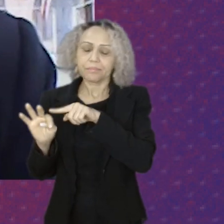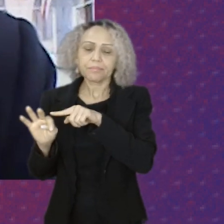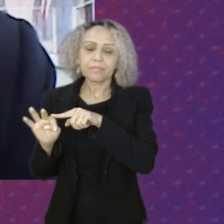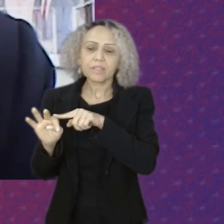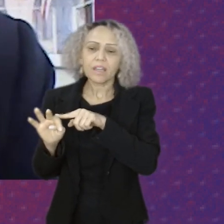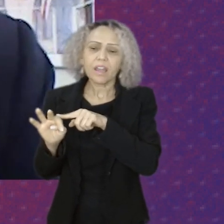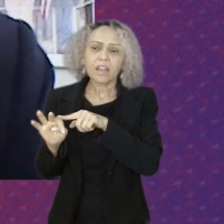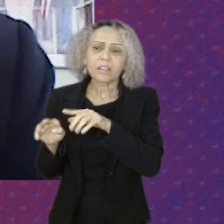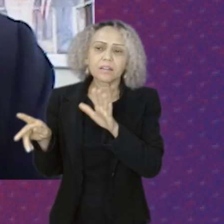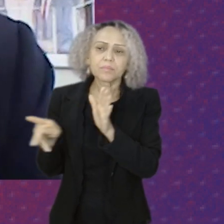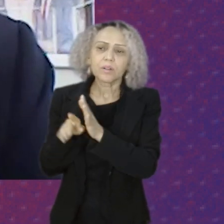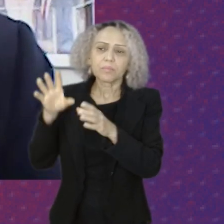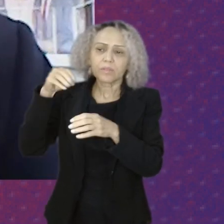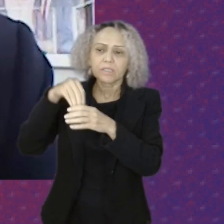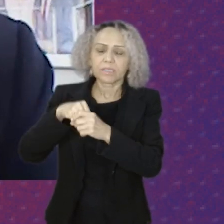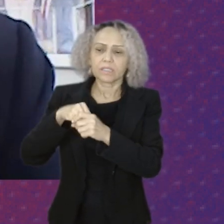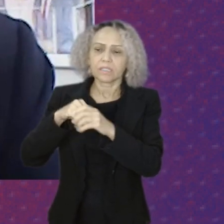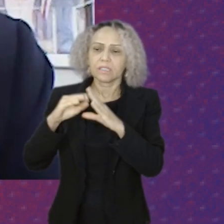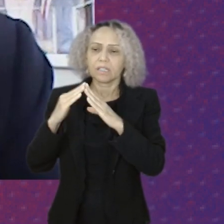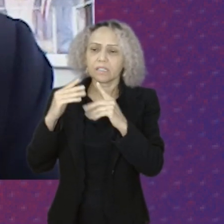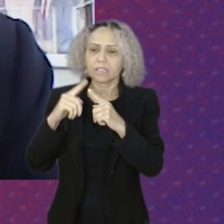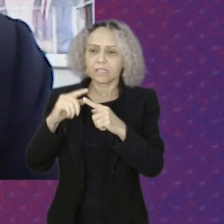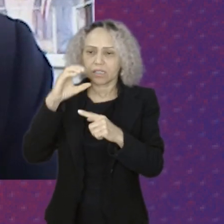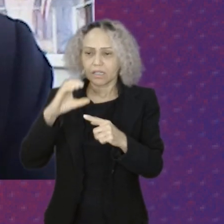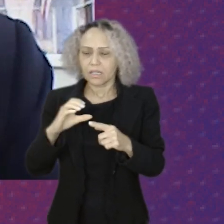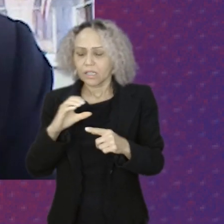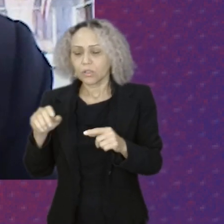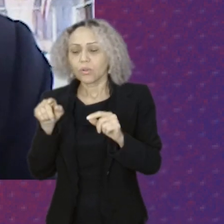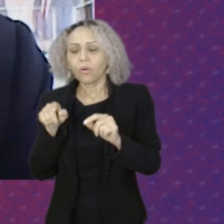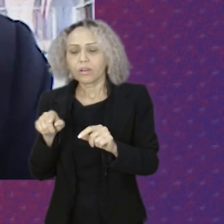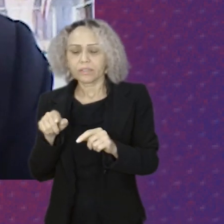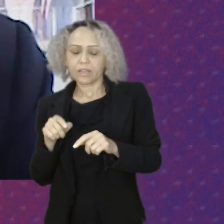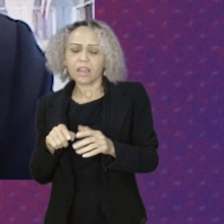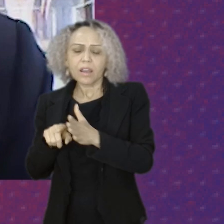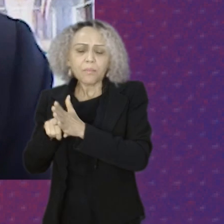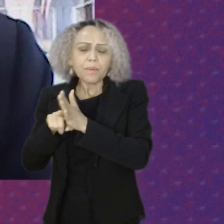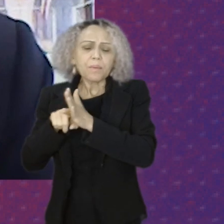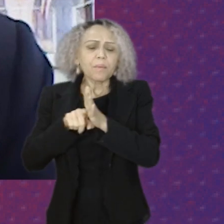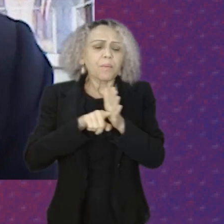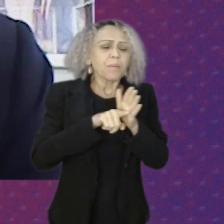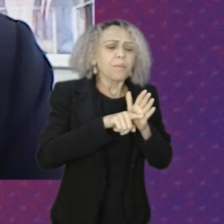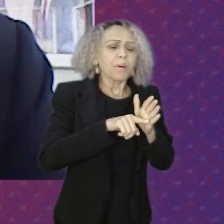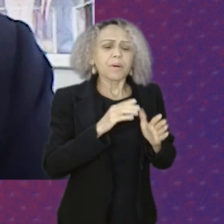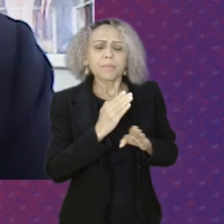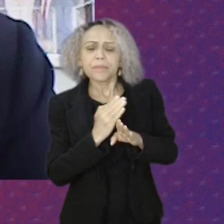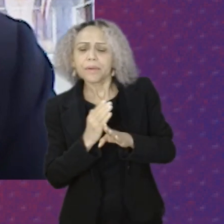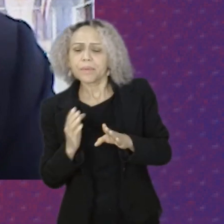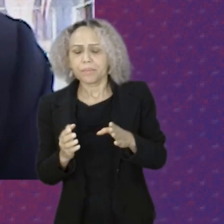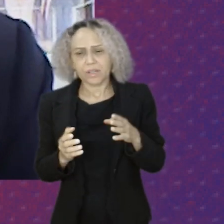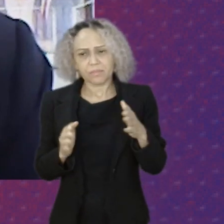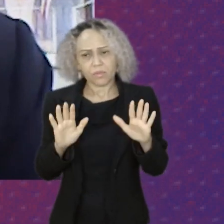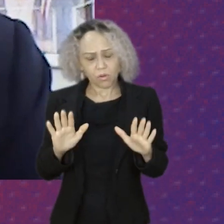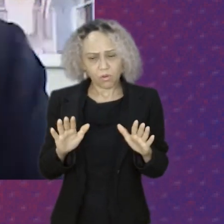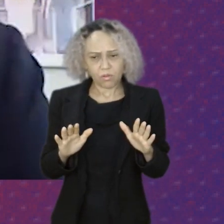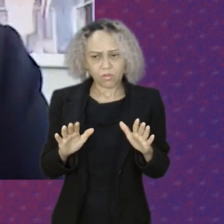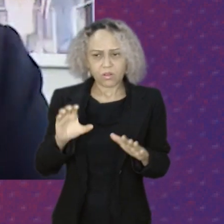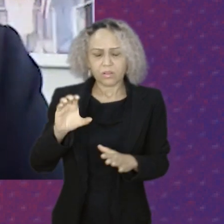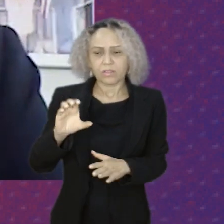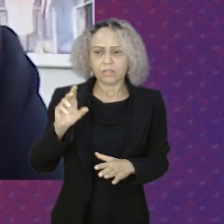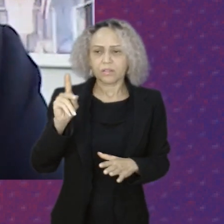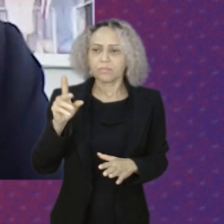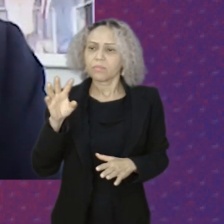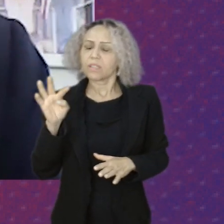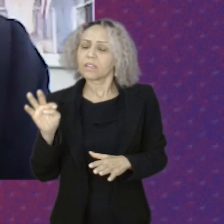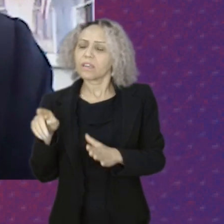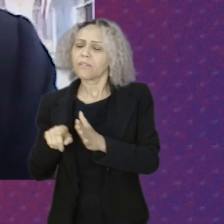e nós temos hoje, aqui entre 2011 e 2020, a CPT fez esse